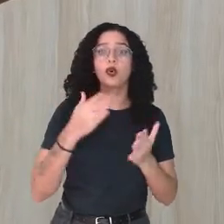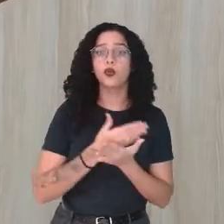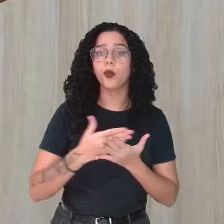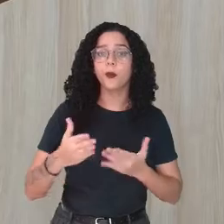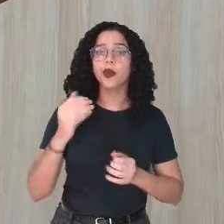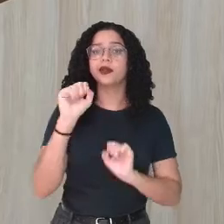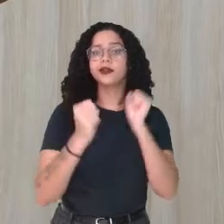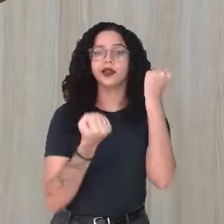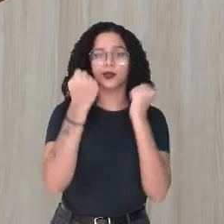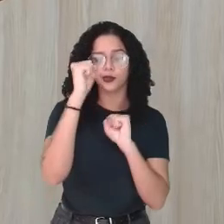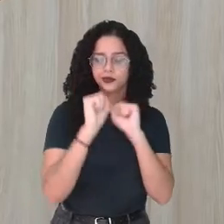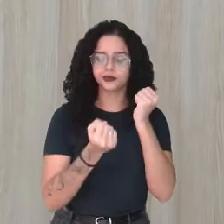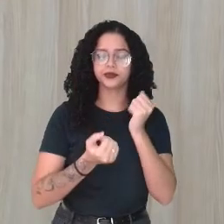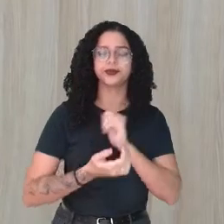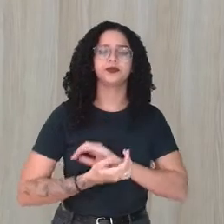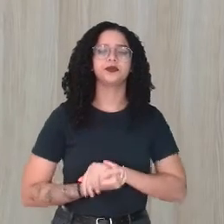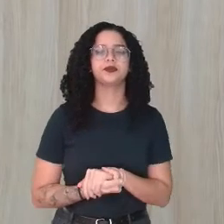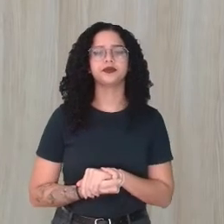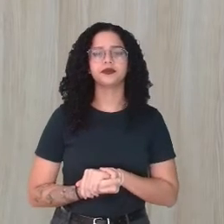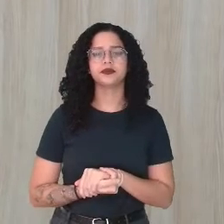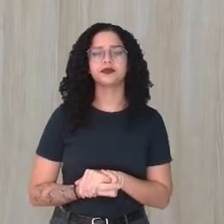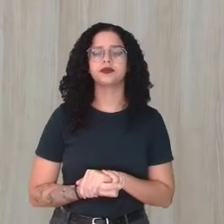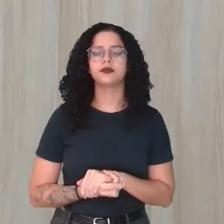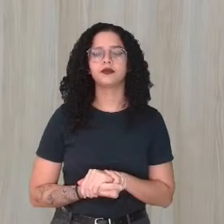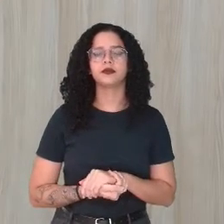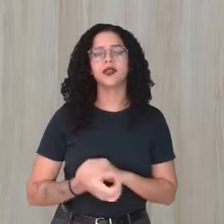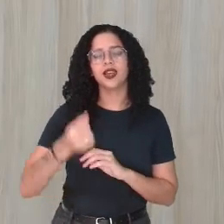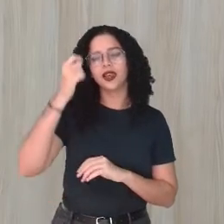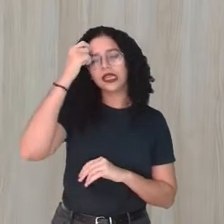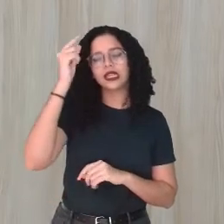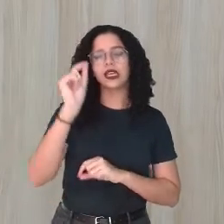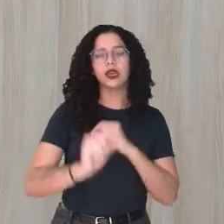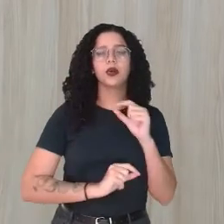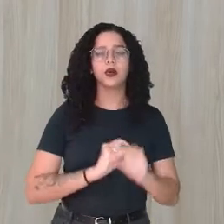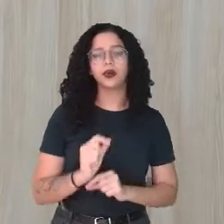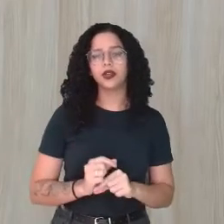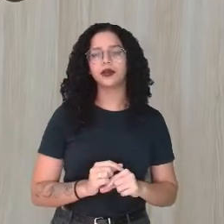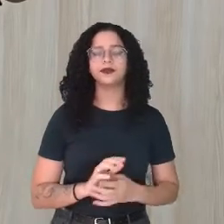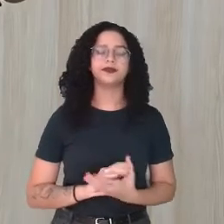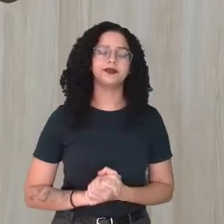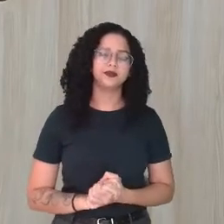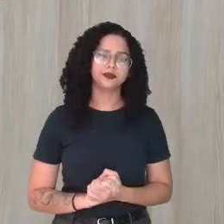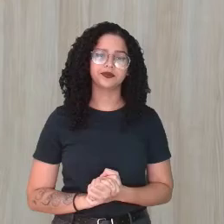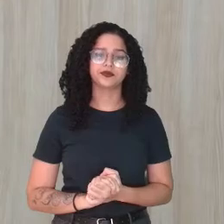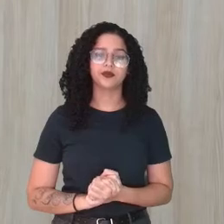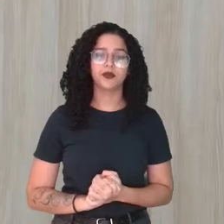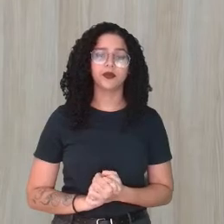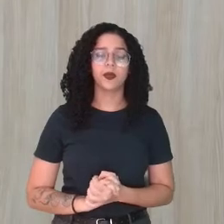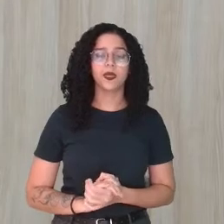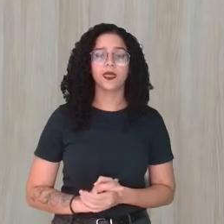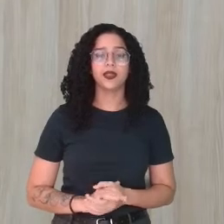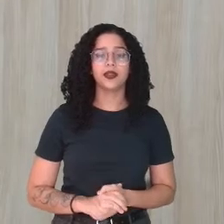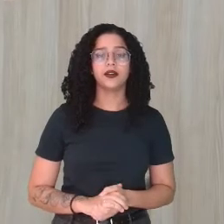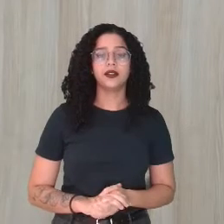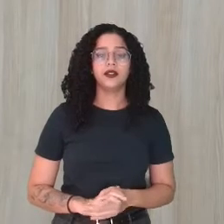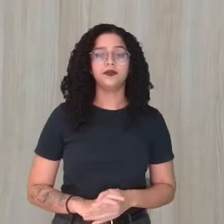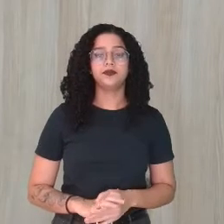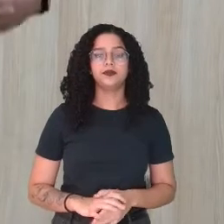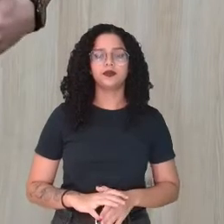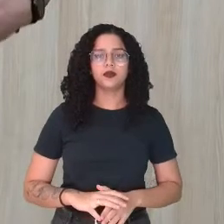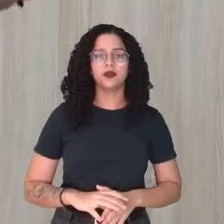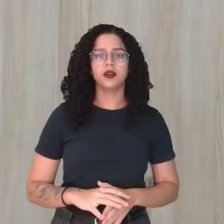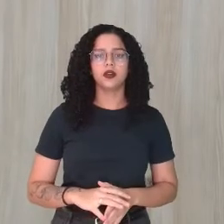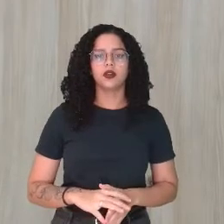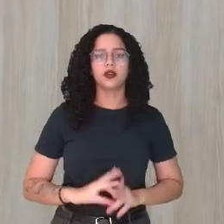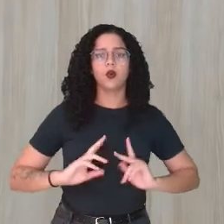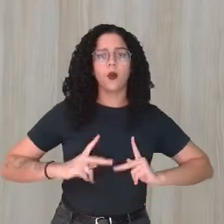essa industrialização. Levando aí a ideia de que o ser humano, né, no sistema de produção,